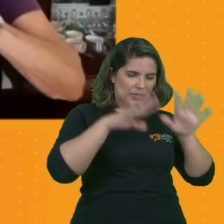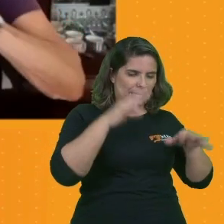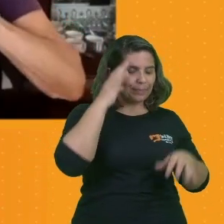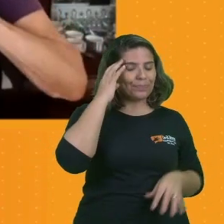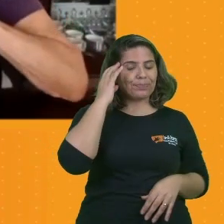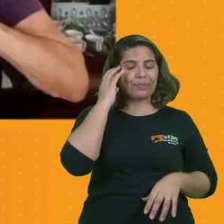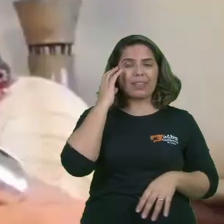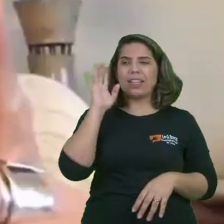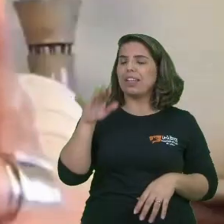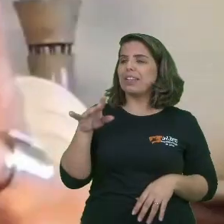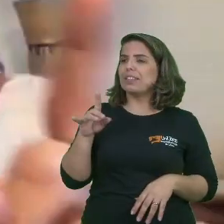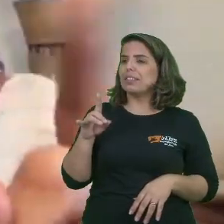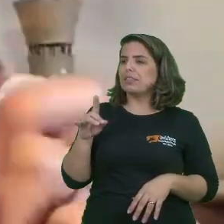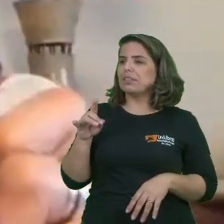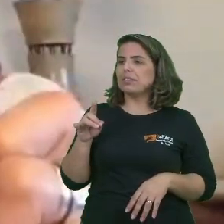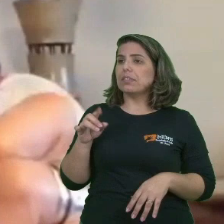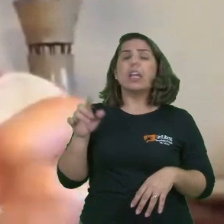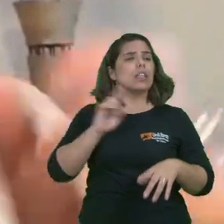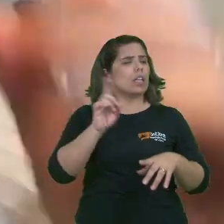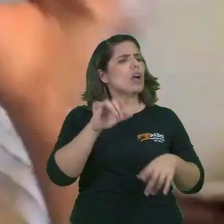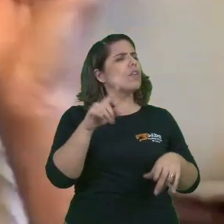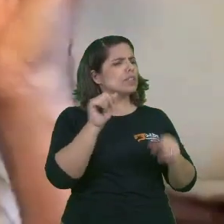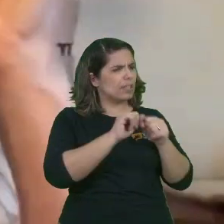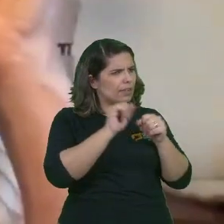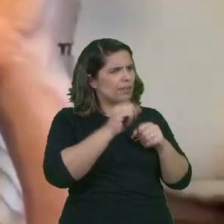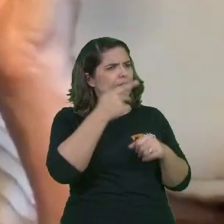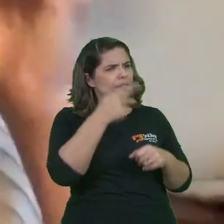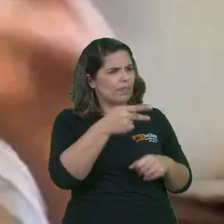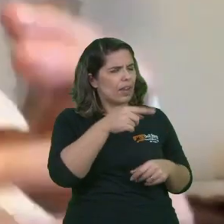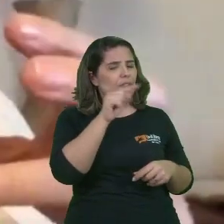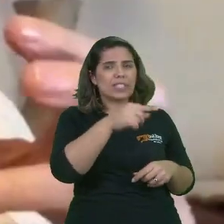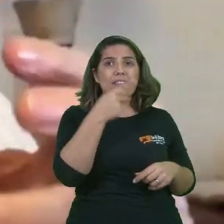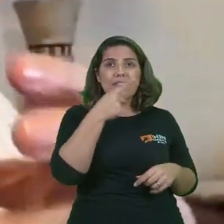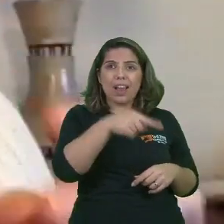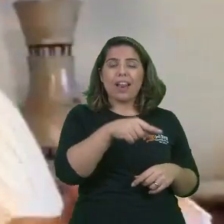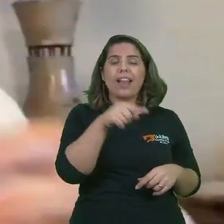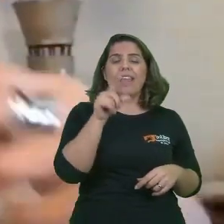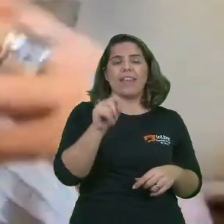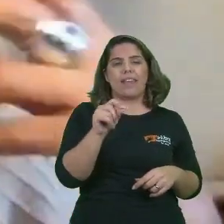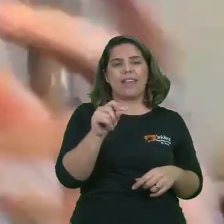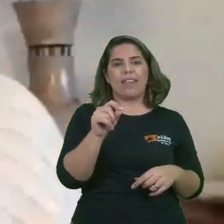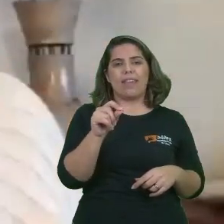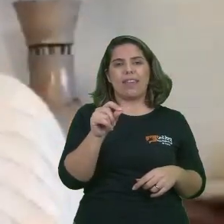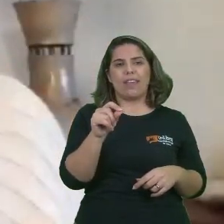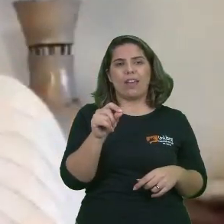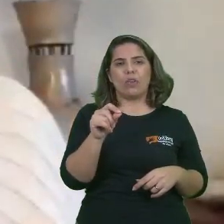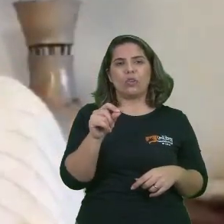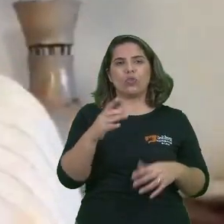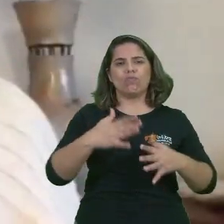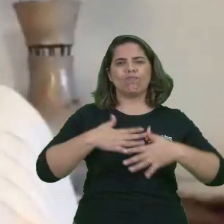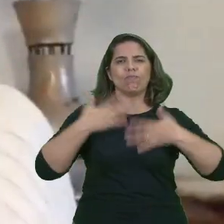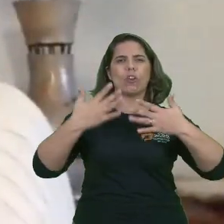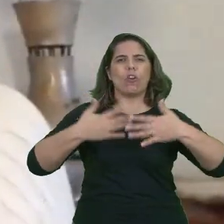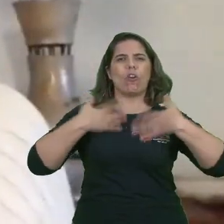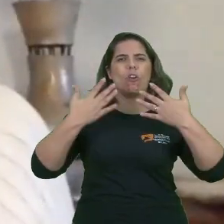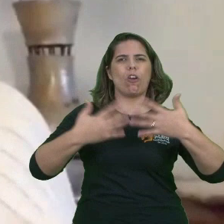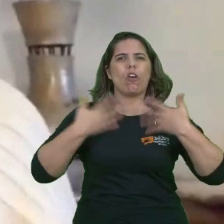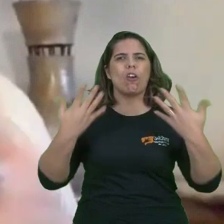queria não mas é é você toca é quando você toca na questão do Rigor